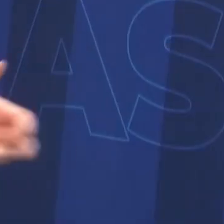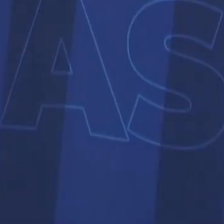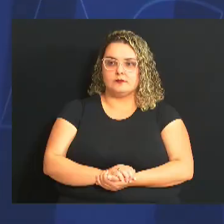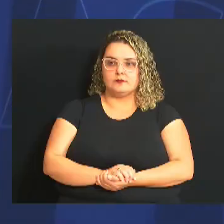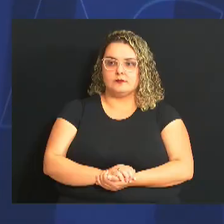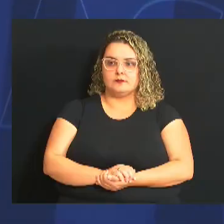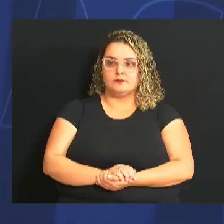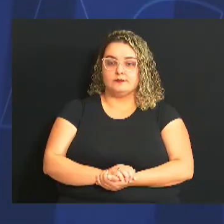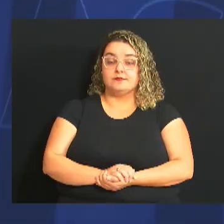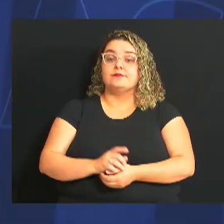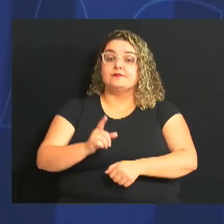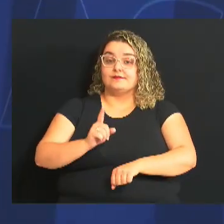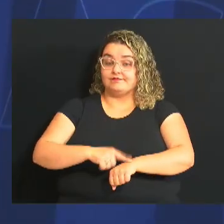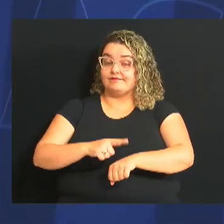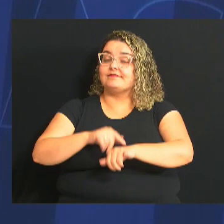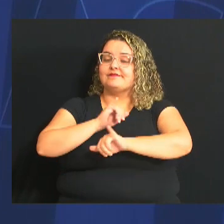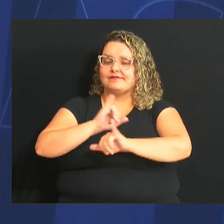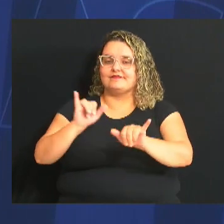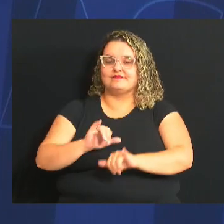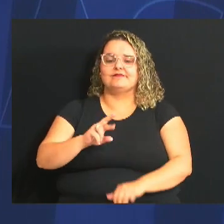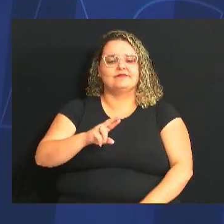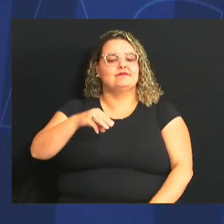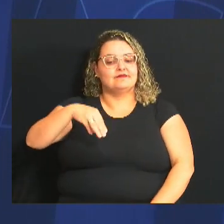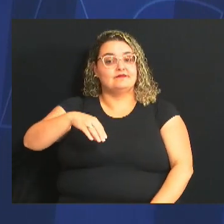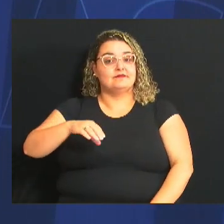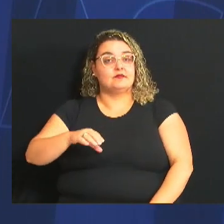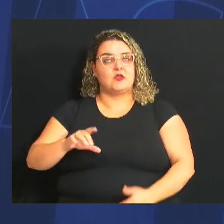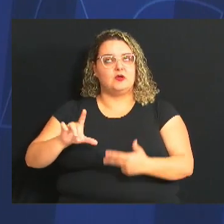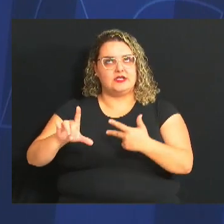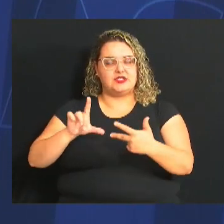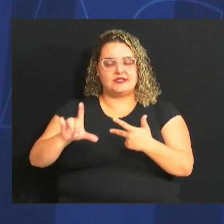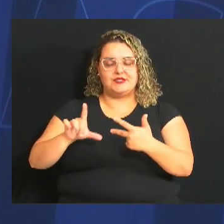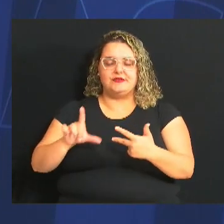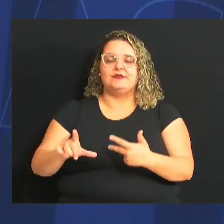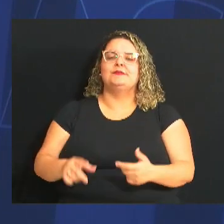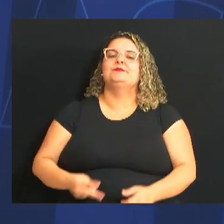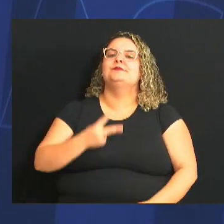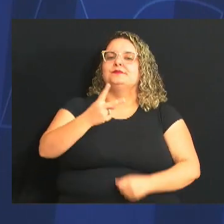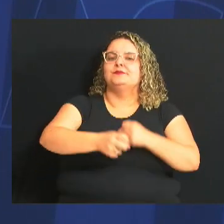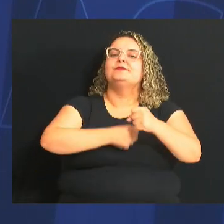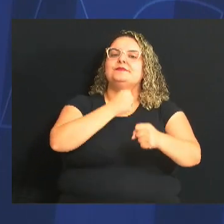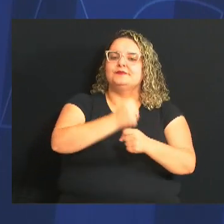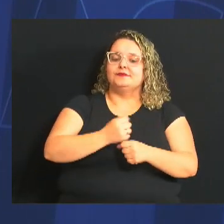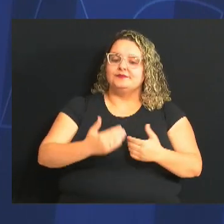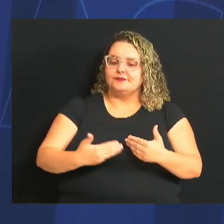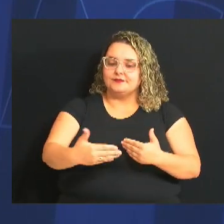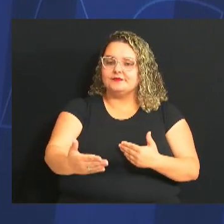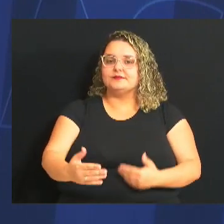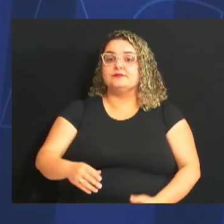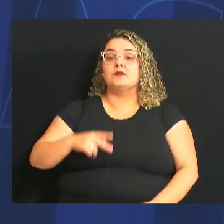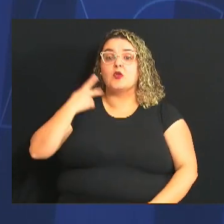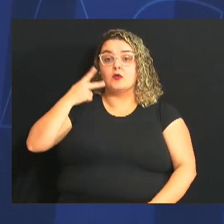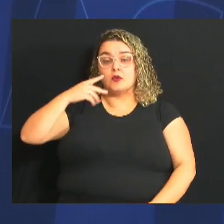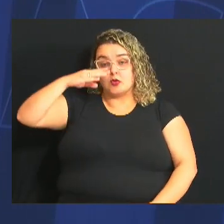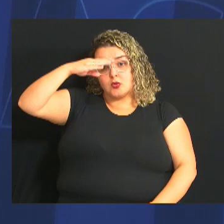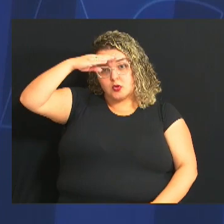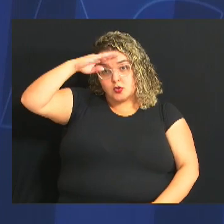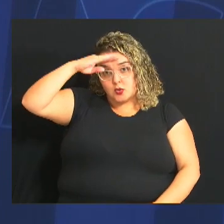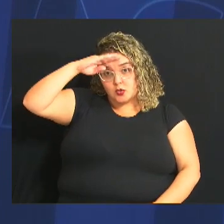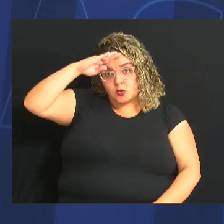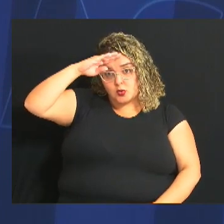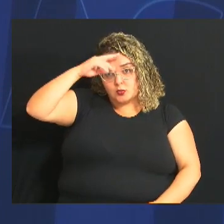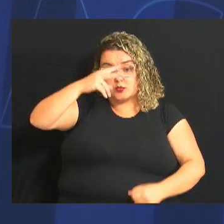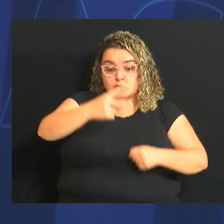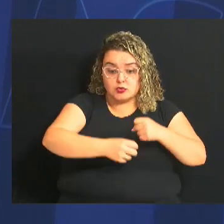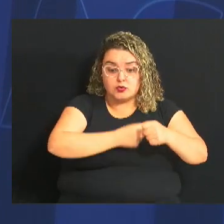Hora das notícias do Legislativo, porque pelo 2º ano consecutivo, o vereador Marcelo da Farmácia realizou